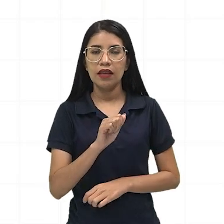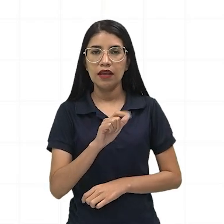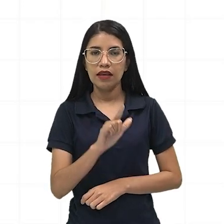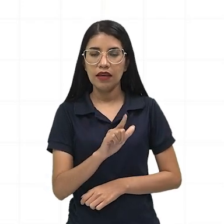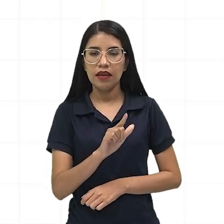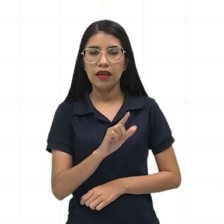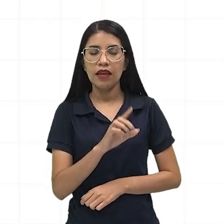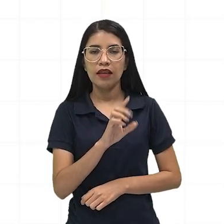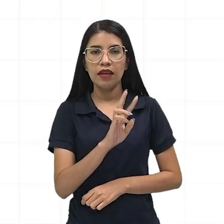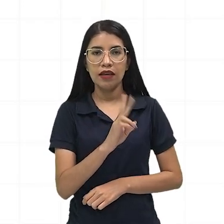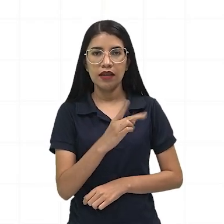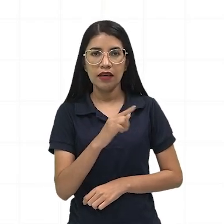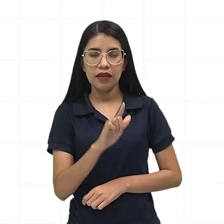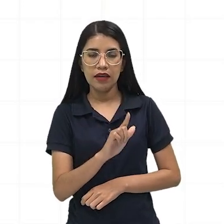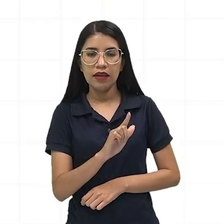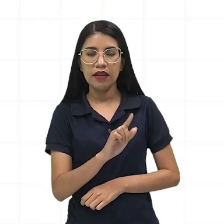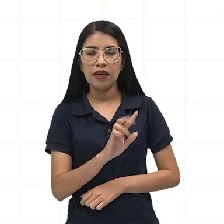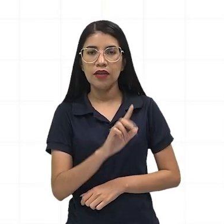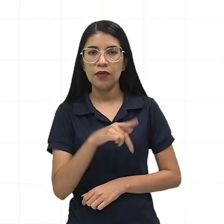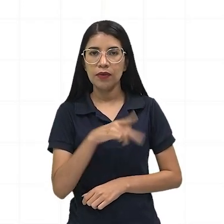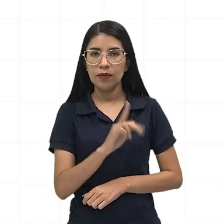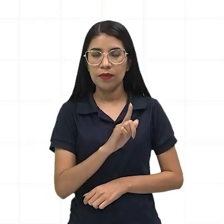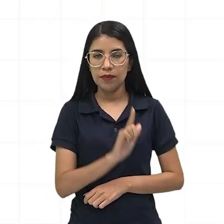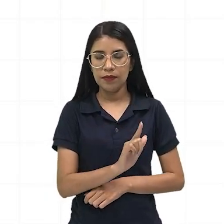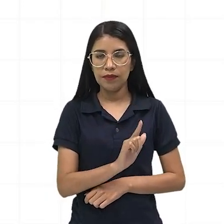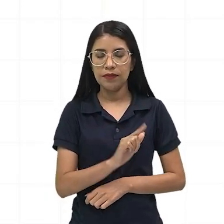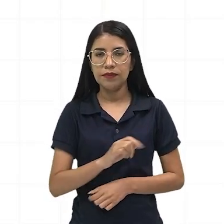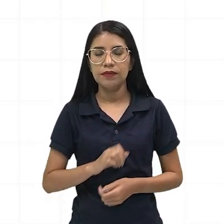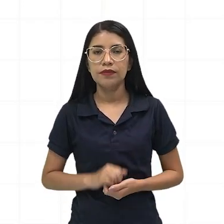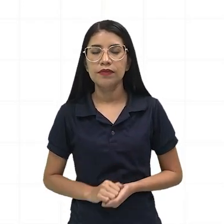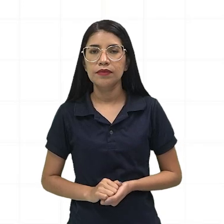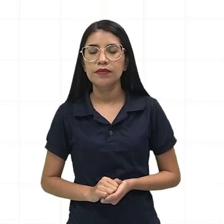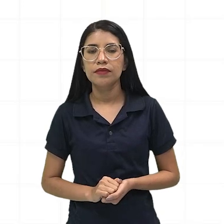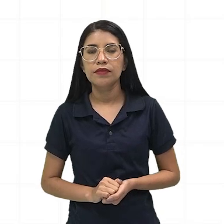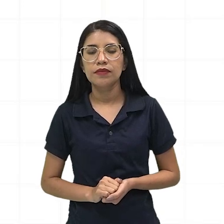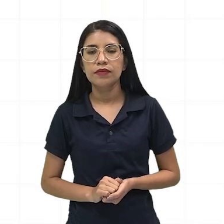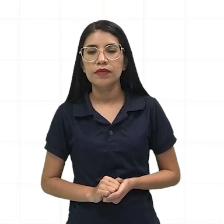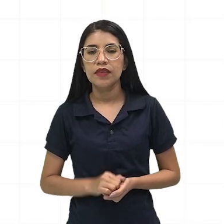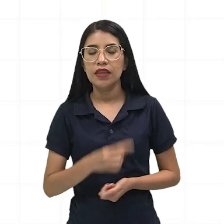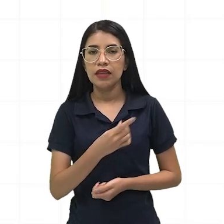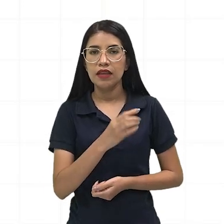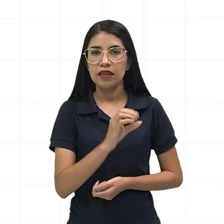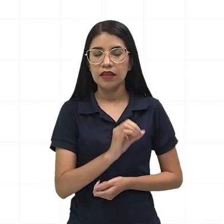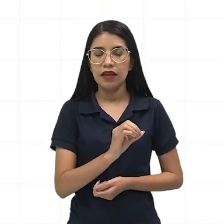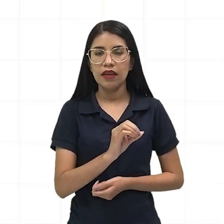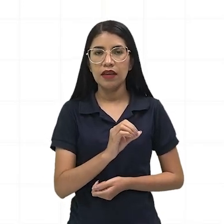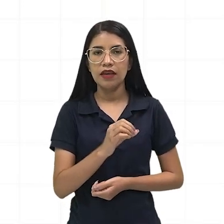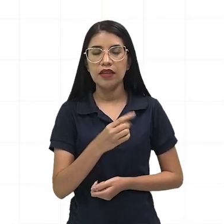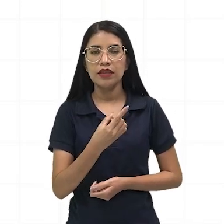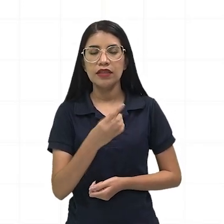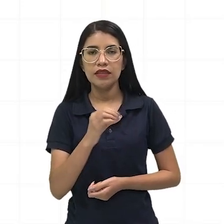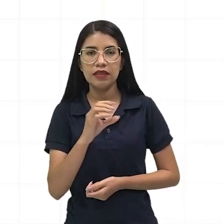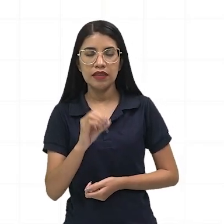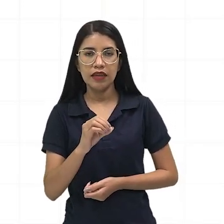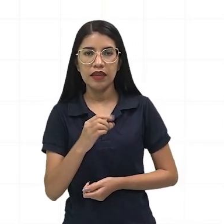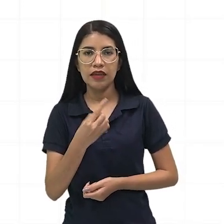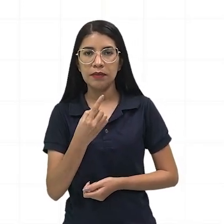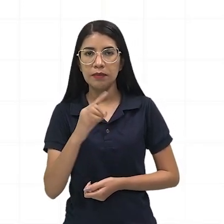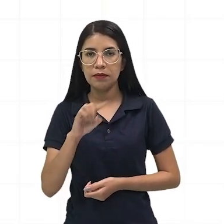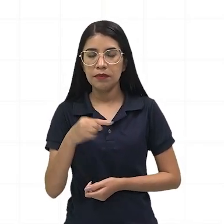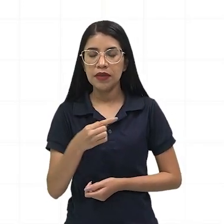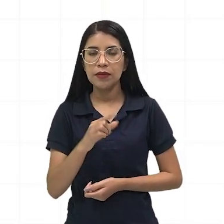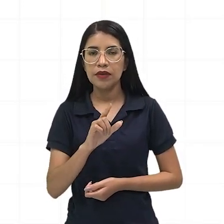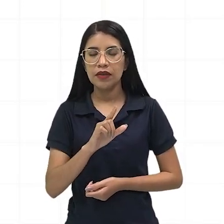decalitro, hectolitro e o quilolitro, né? 10 litros, 100 litros, 1000 litros.